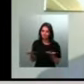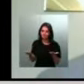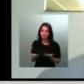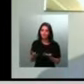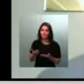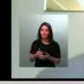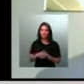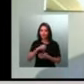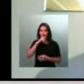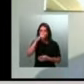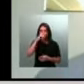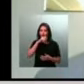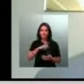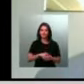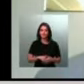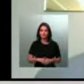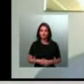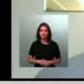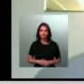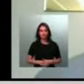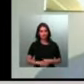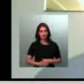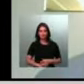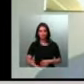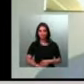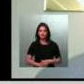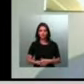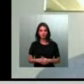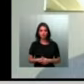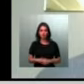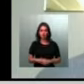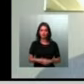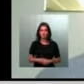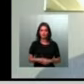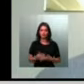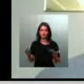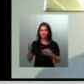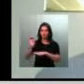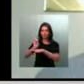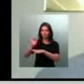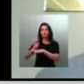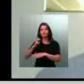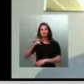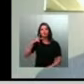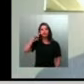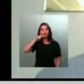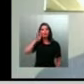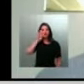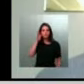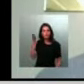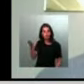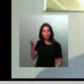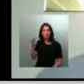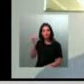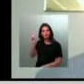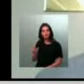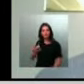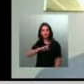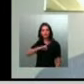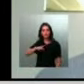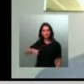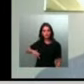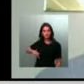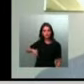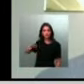me permite, aqui aos defensores públicos do Estado da Paraíba, na figura do nosso defensor-geral, doutor